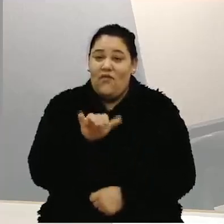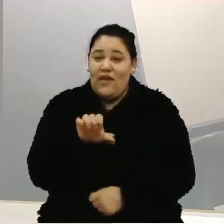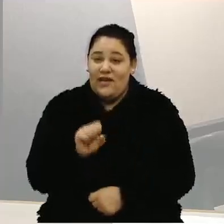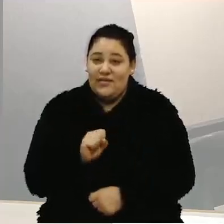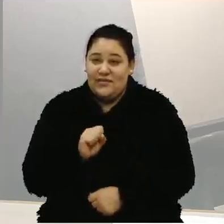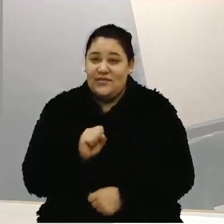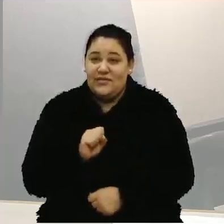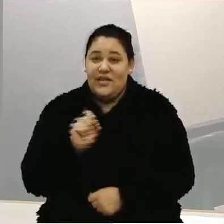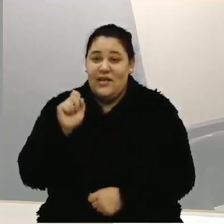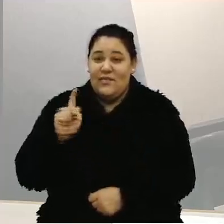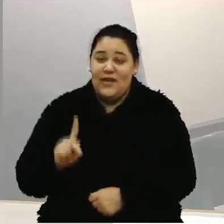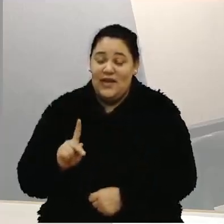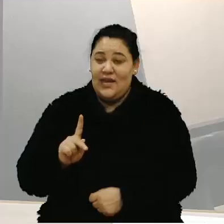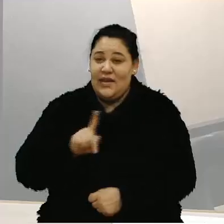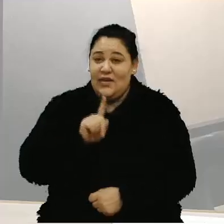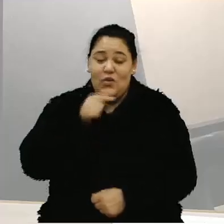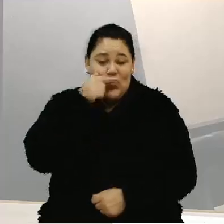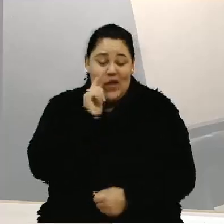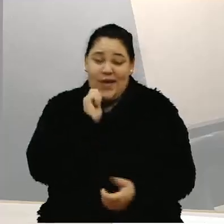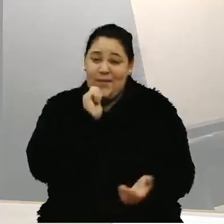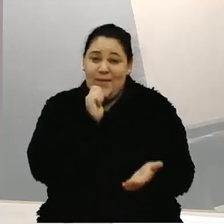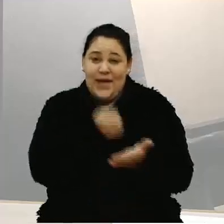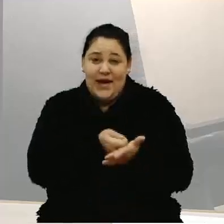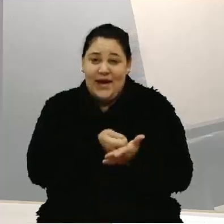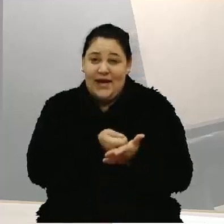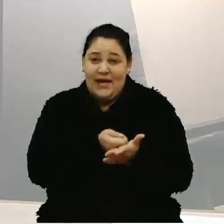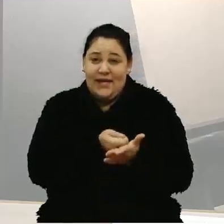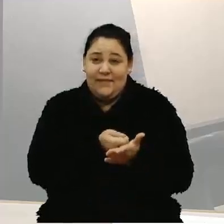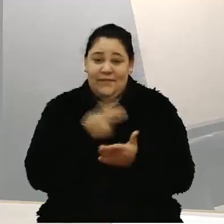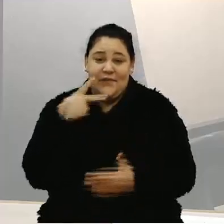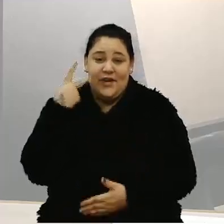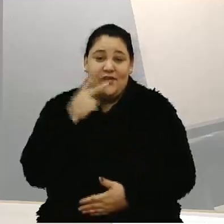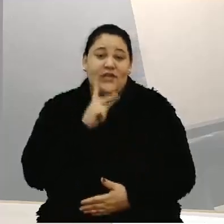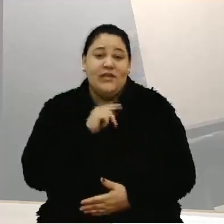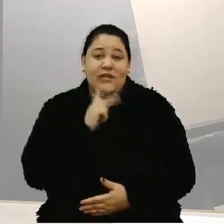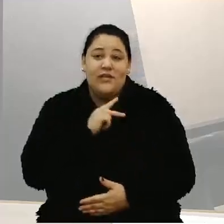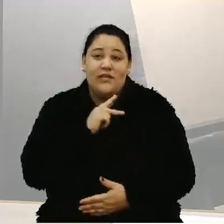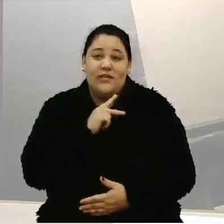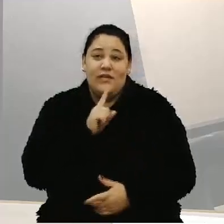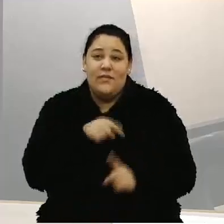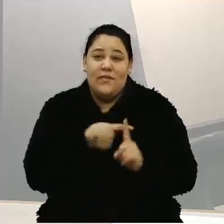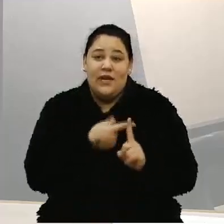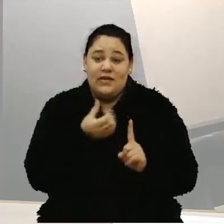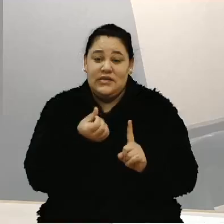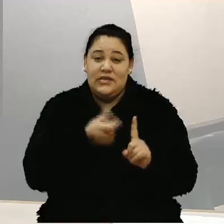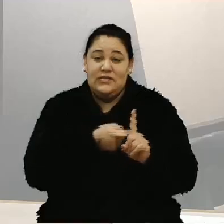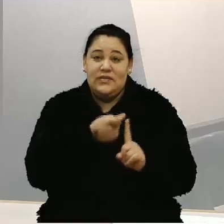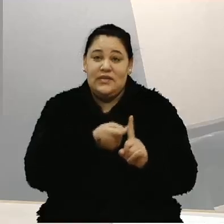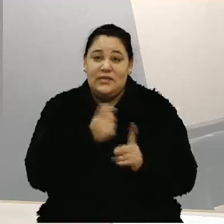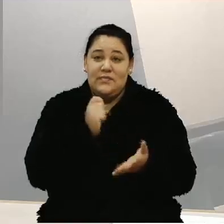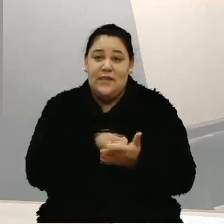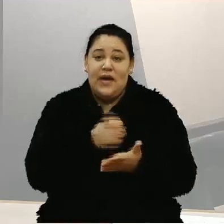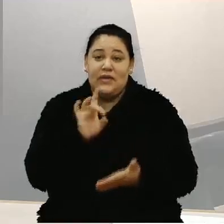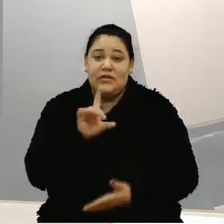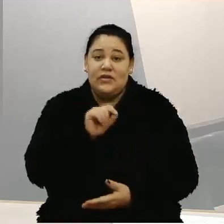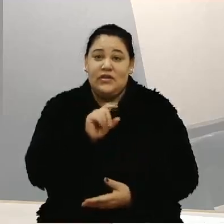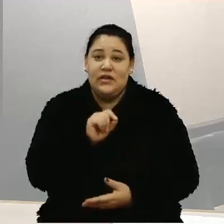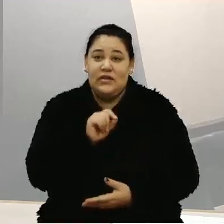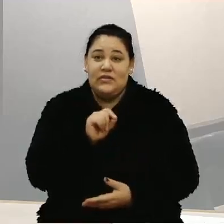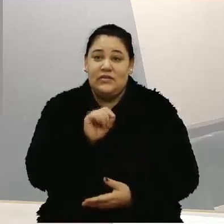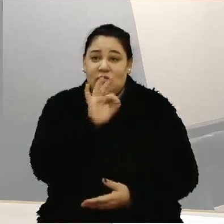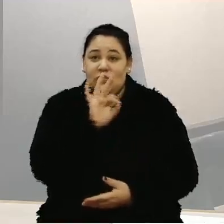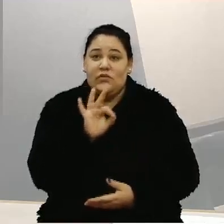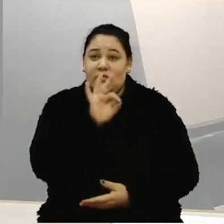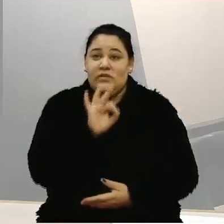está inadimplente, vereador Renato, nós estamos estudando, há mais de 6 meses paga só 10%. Eu teria que deixar sujar o meu